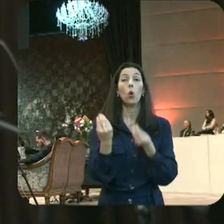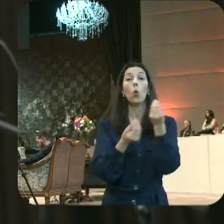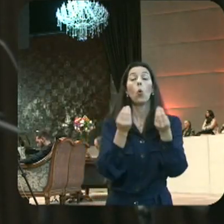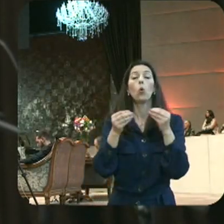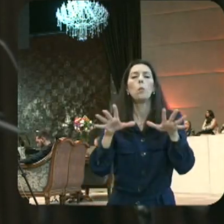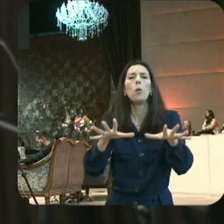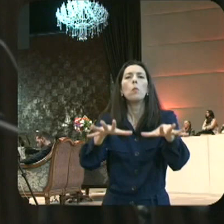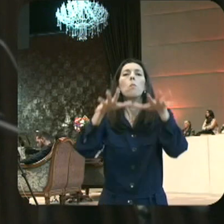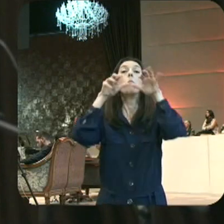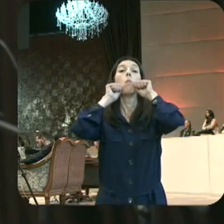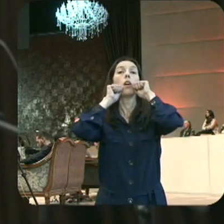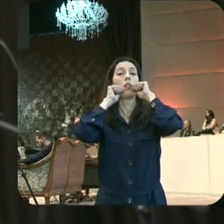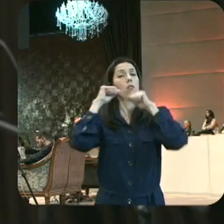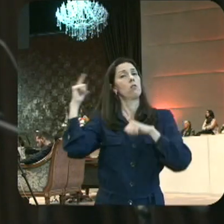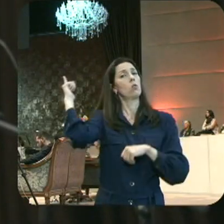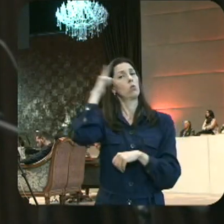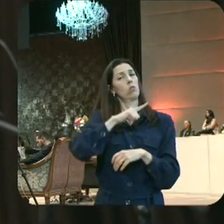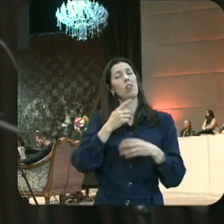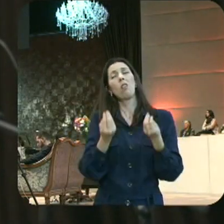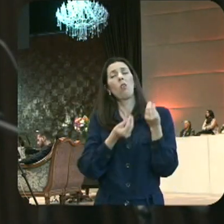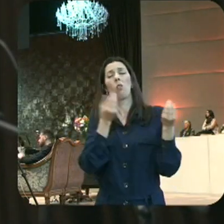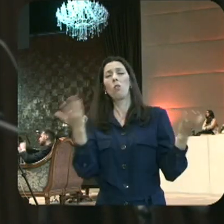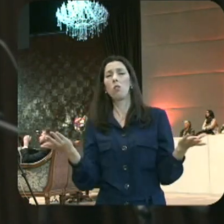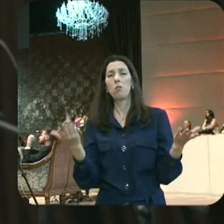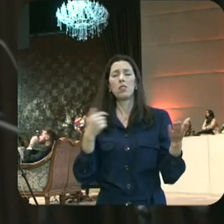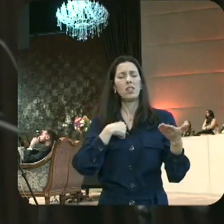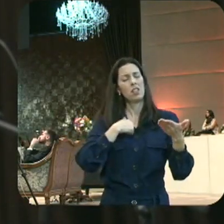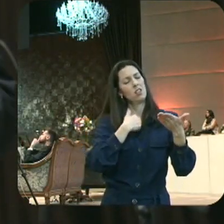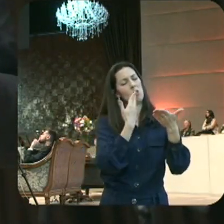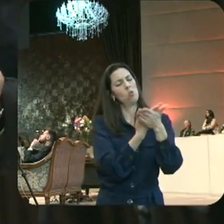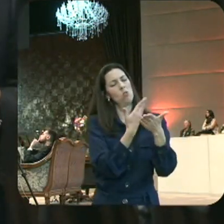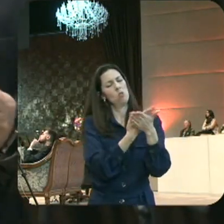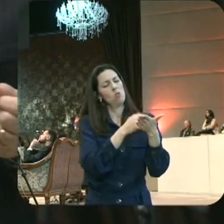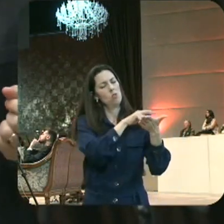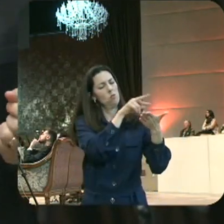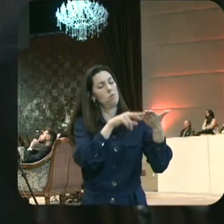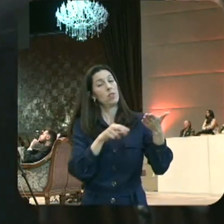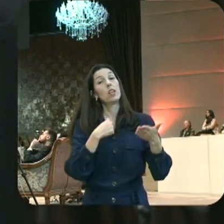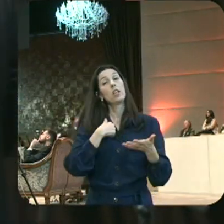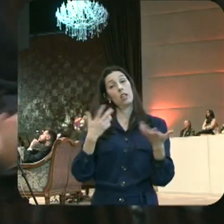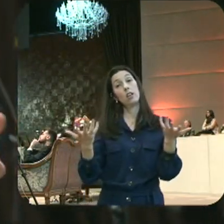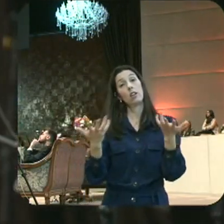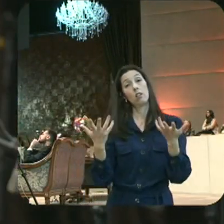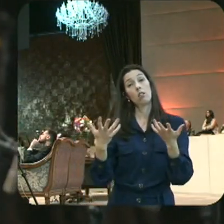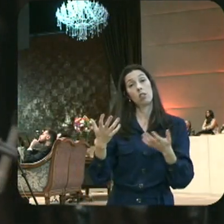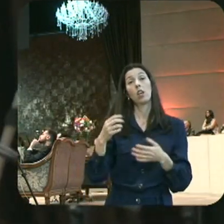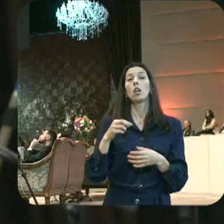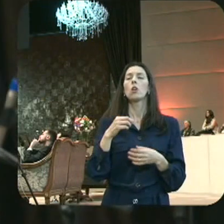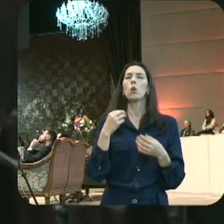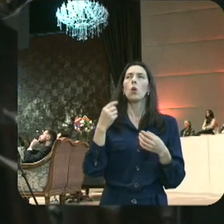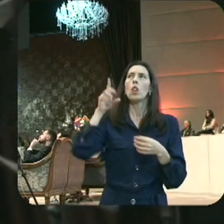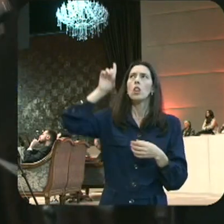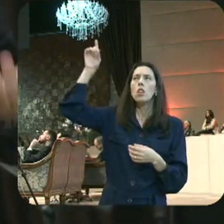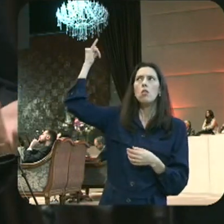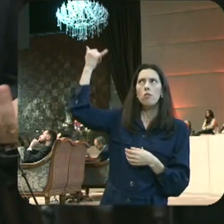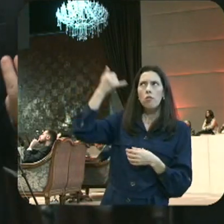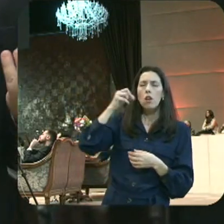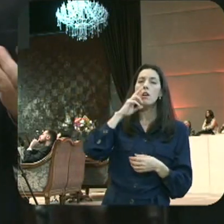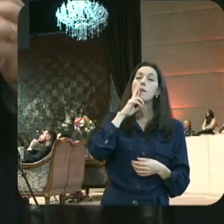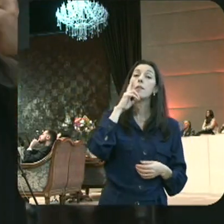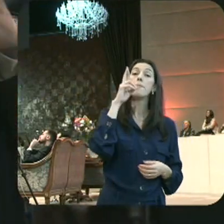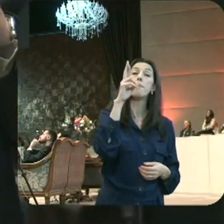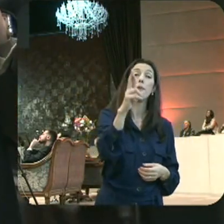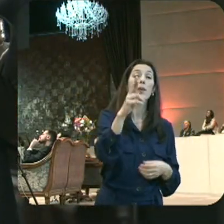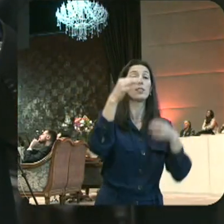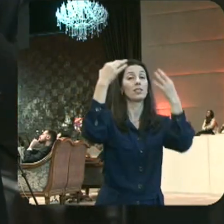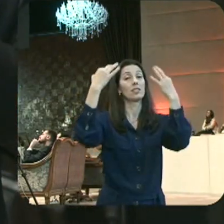desta pergunta eu comecei a estudar esse texto, e eu quero compartilhar com você as respostas. O que que eu encontrei